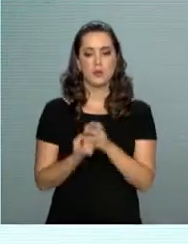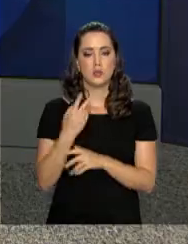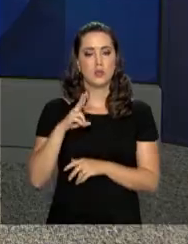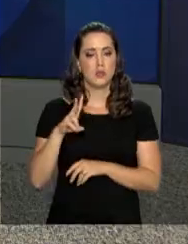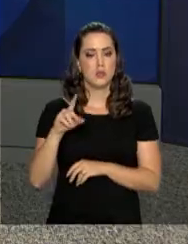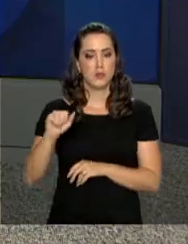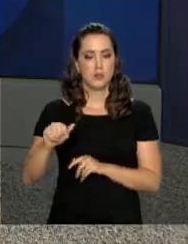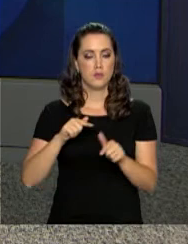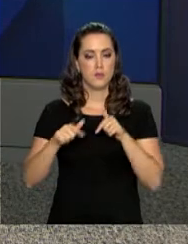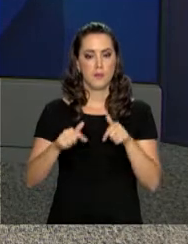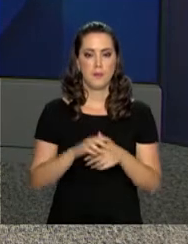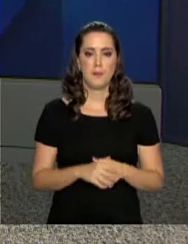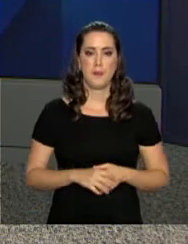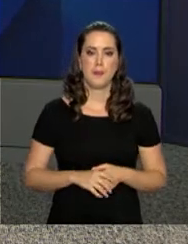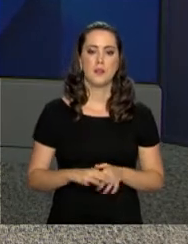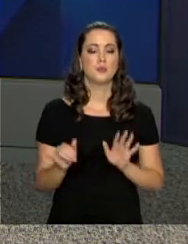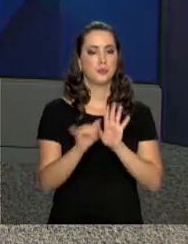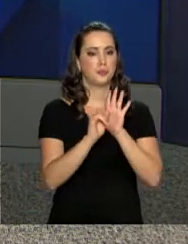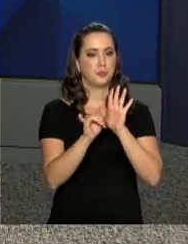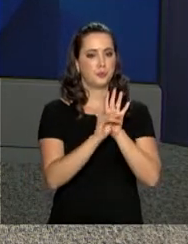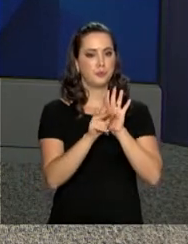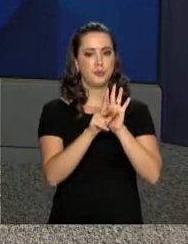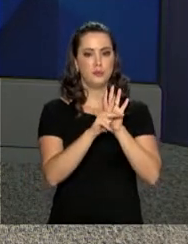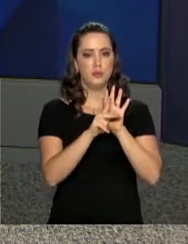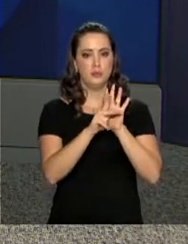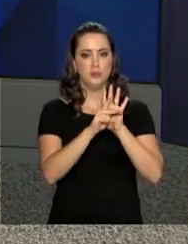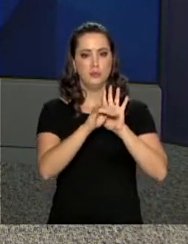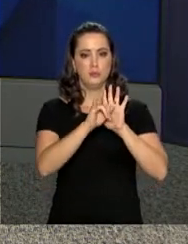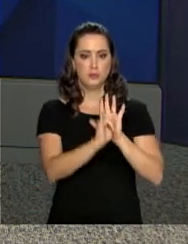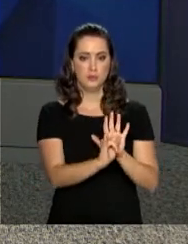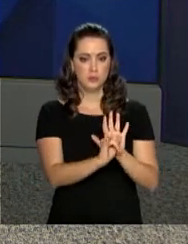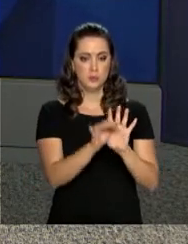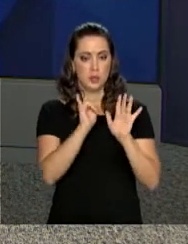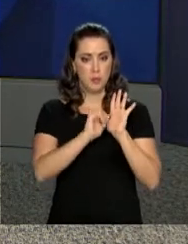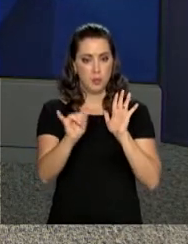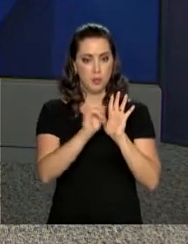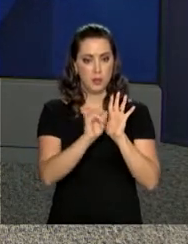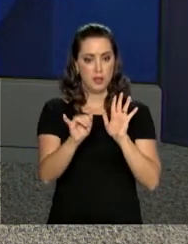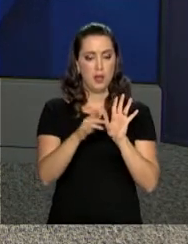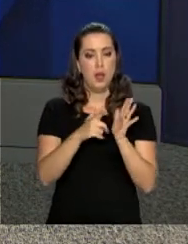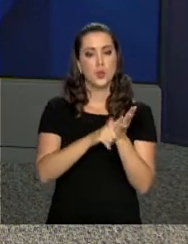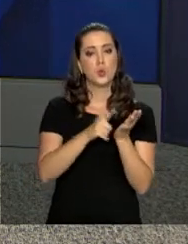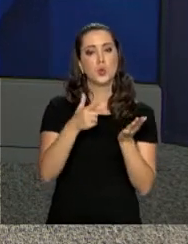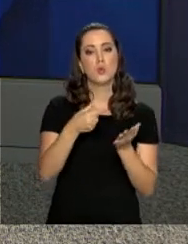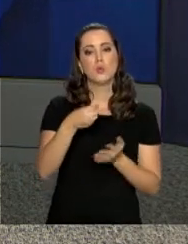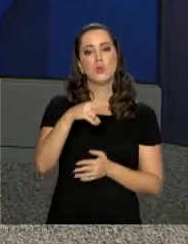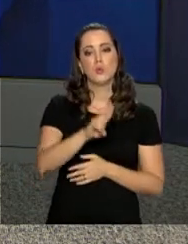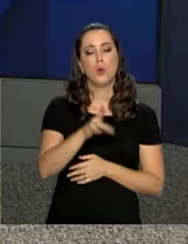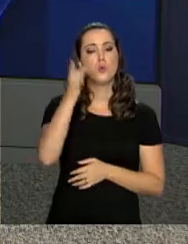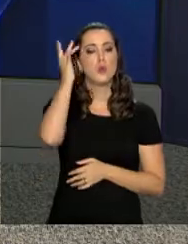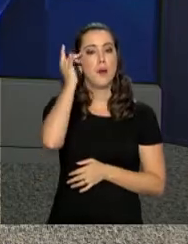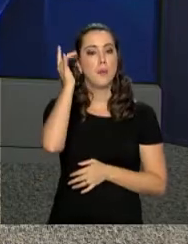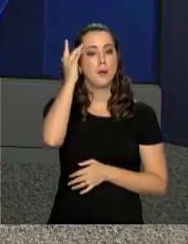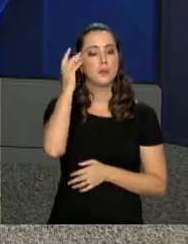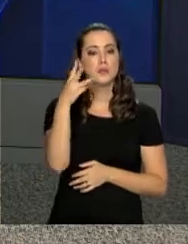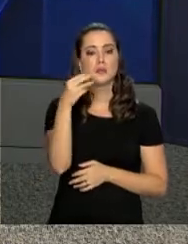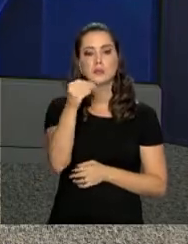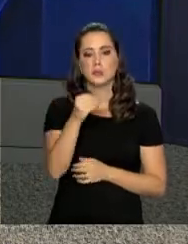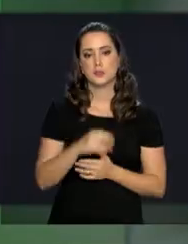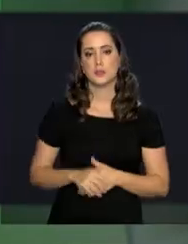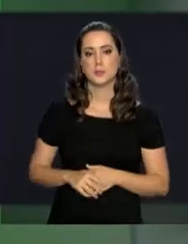empregos. Os editais do Programa de Parcerias de Investimentos serão publicados no Diário Oficial de amanhã, dia